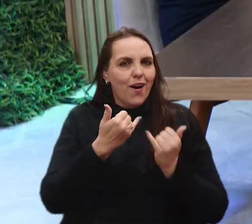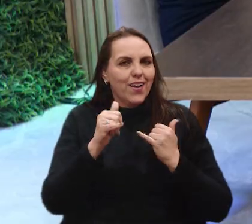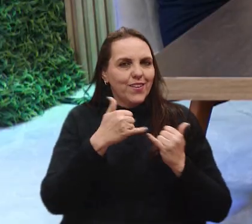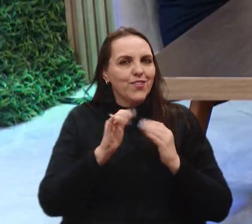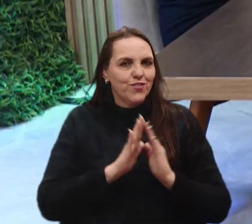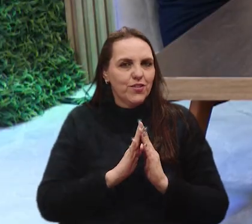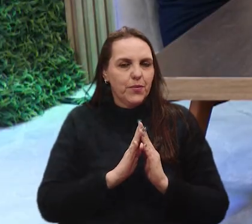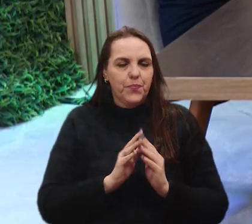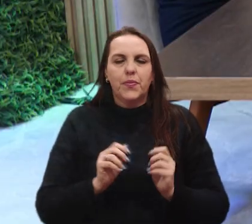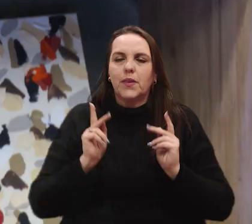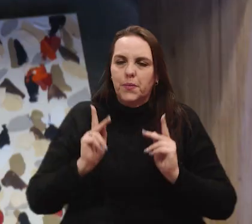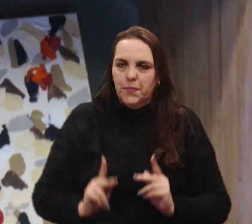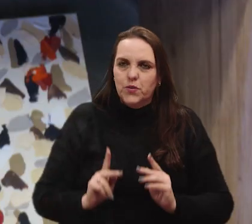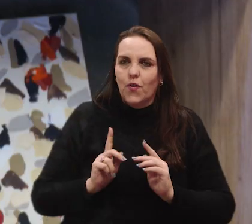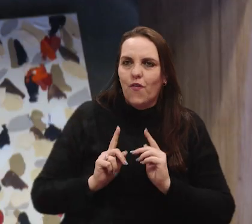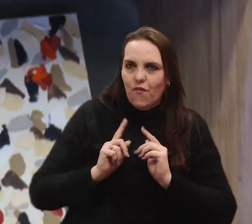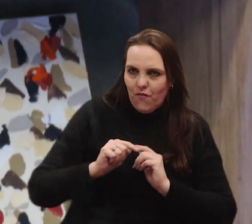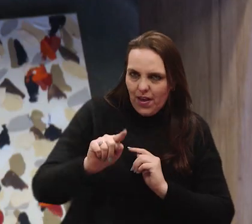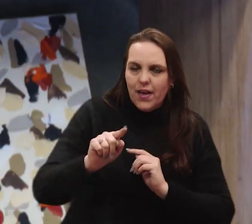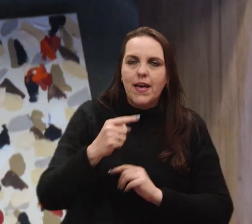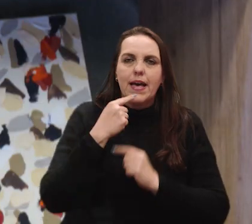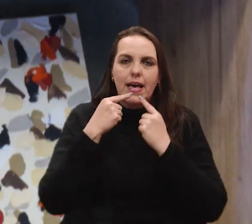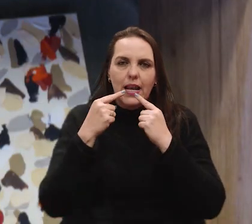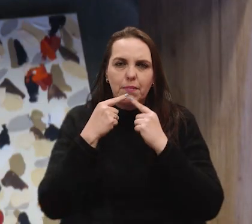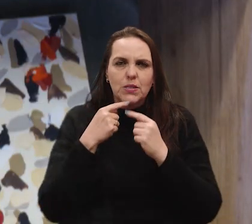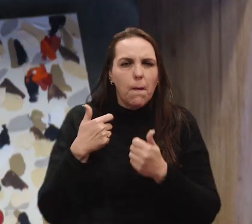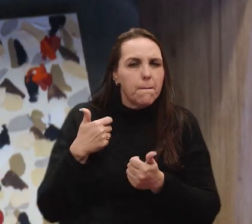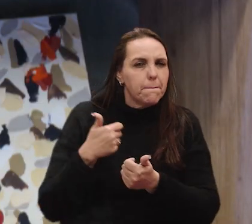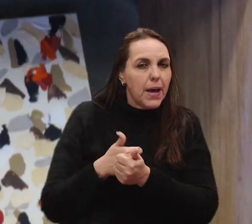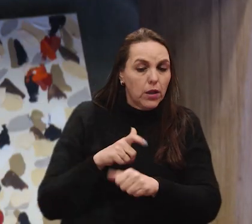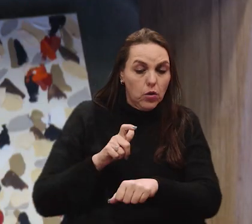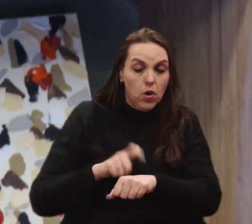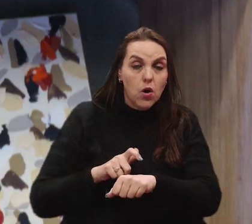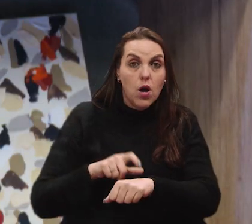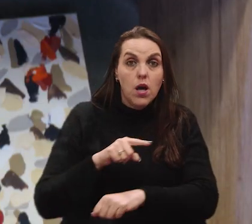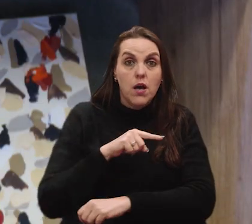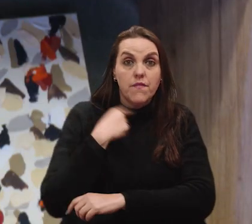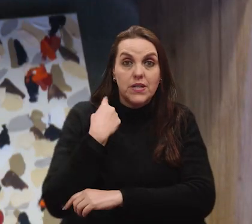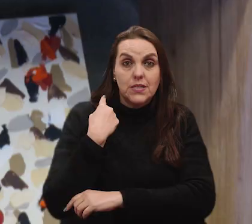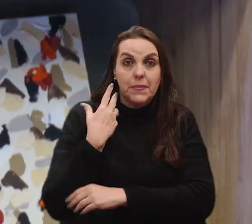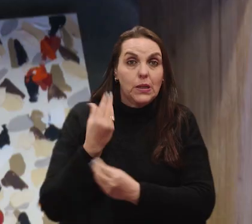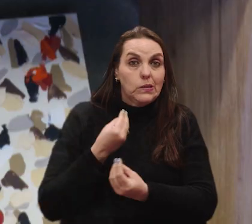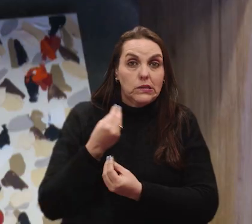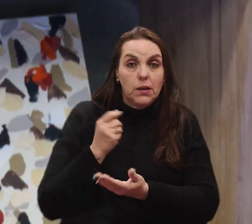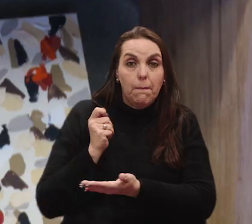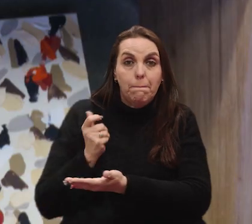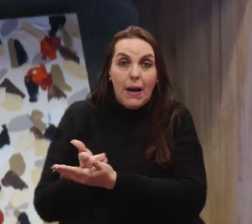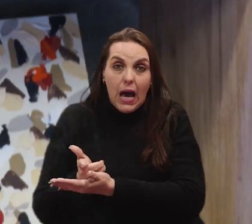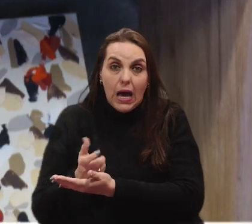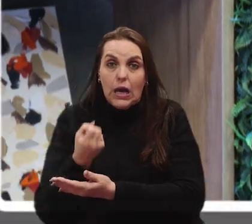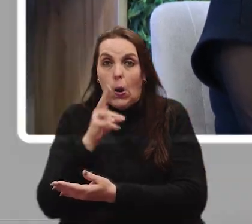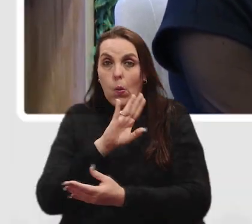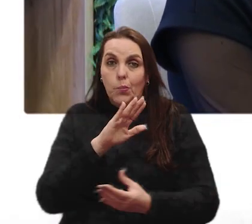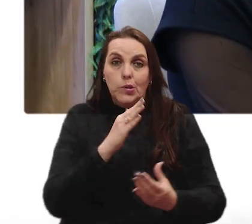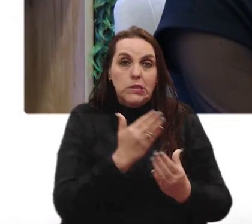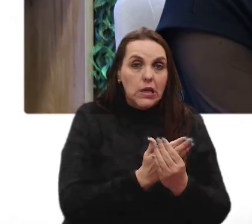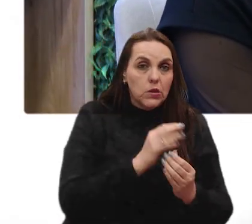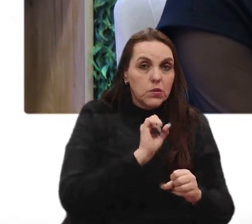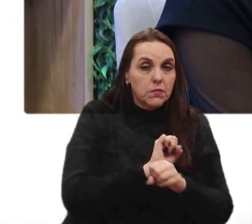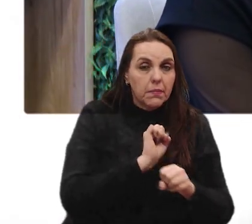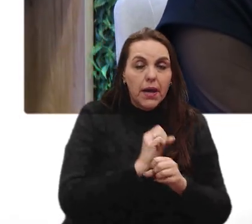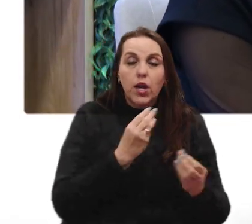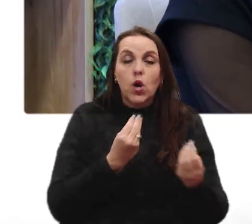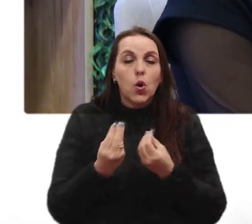faz essa reclamação e se a luz está perto de vencer, faz o pagamento, espera recorrer? Bom, aí como é uma situação